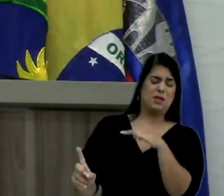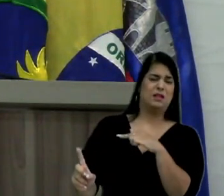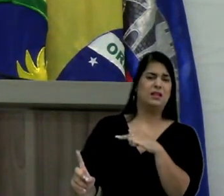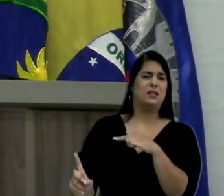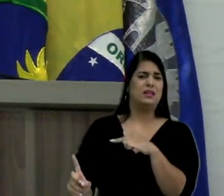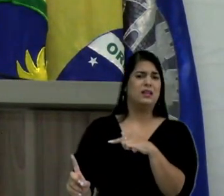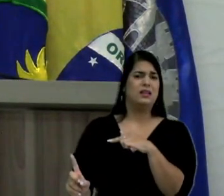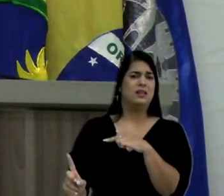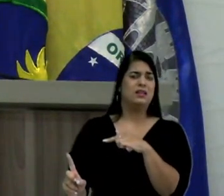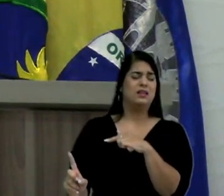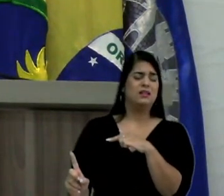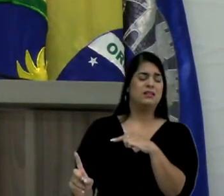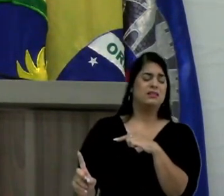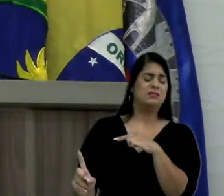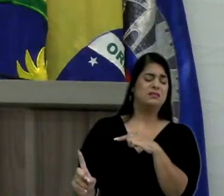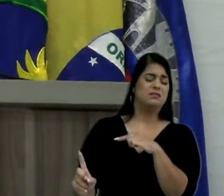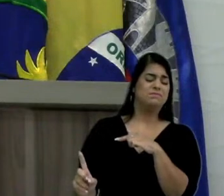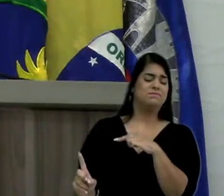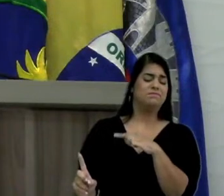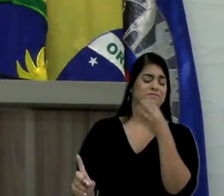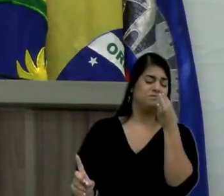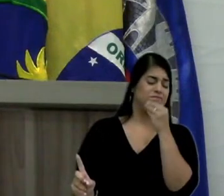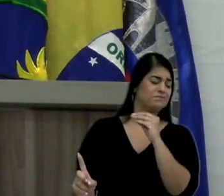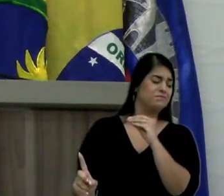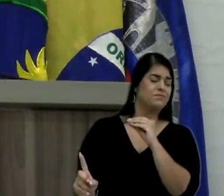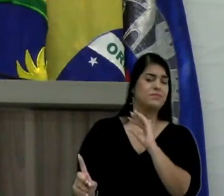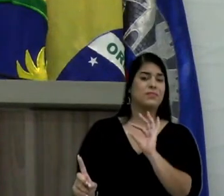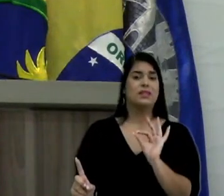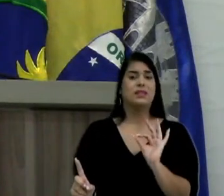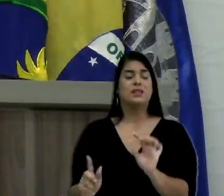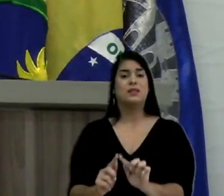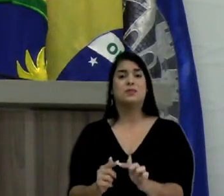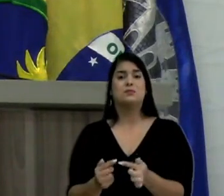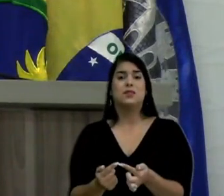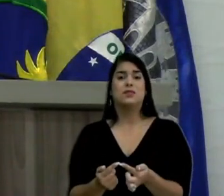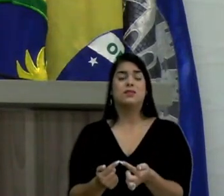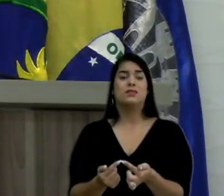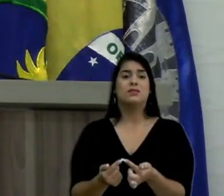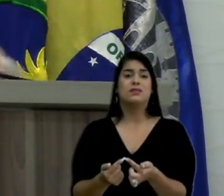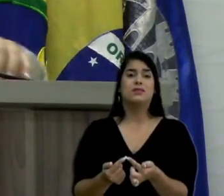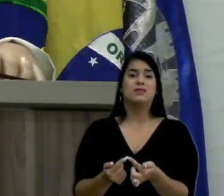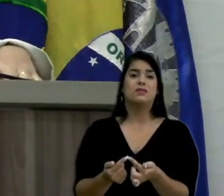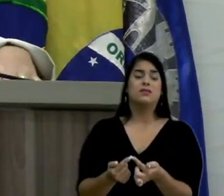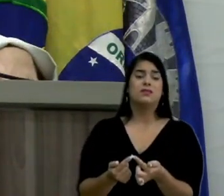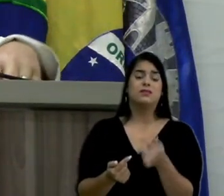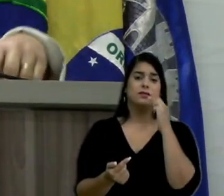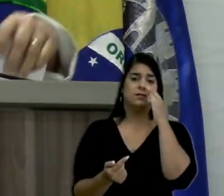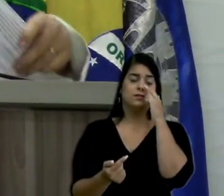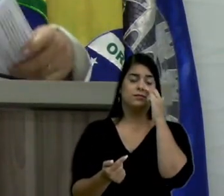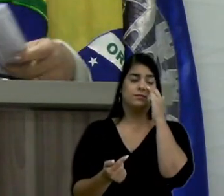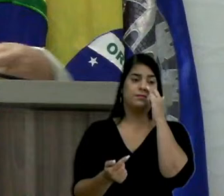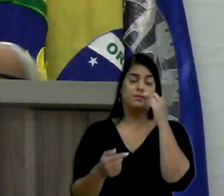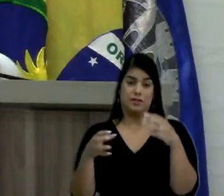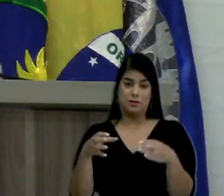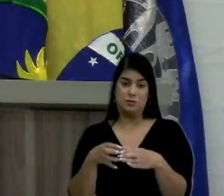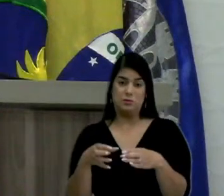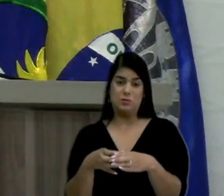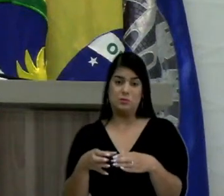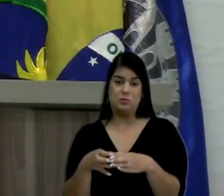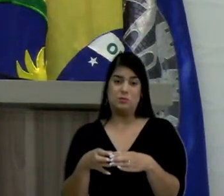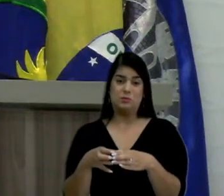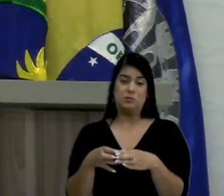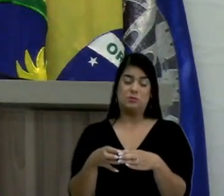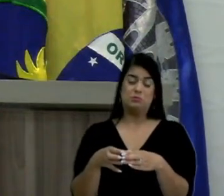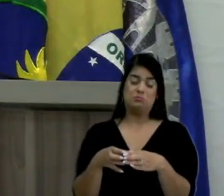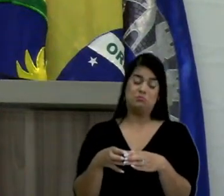vezes não deve ser citado mas por conta de um ou dois ou meia dúzia a gente paga o preço